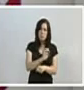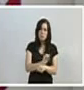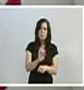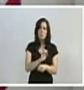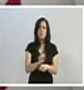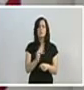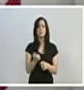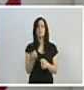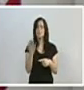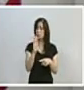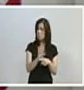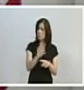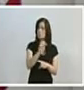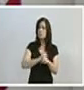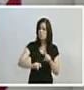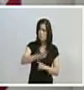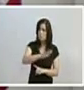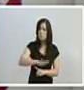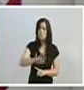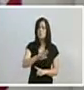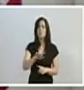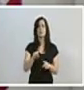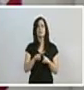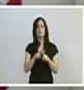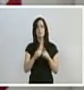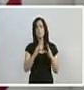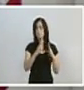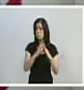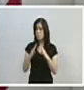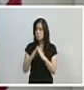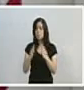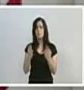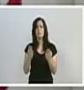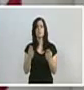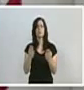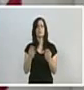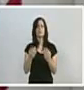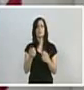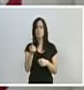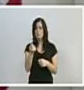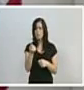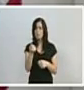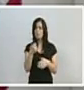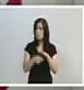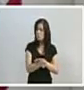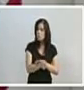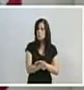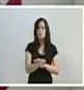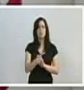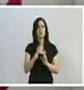da assistência, da habitação, do emprego e renda, de todas as